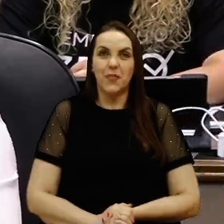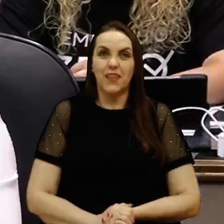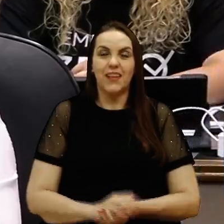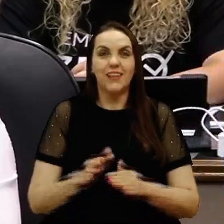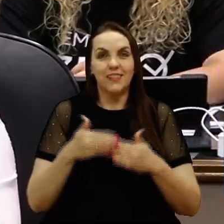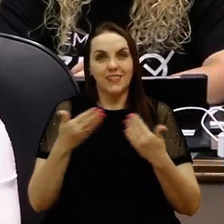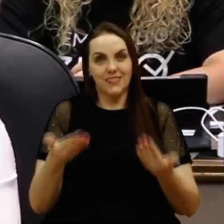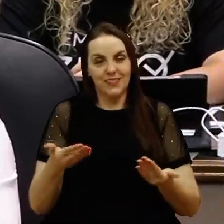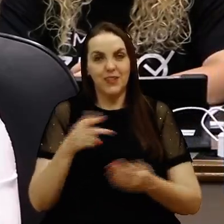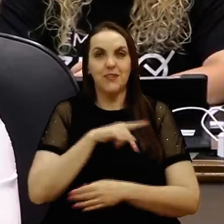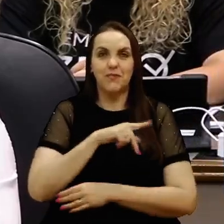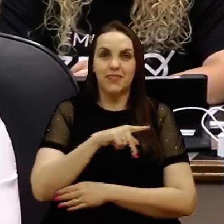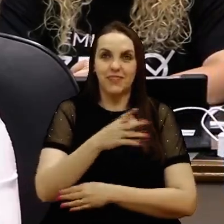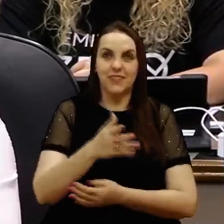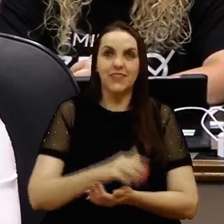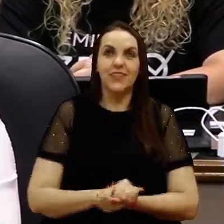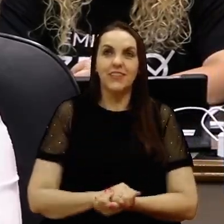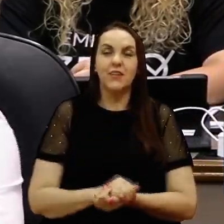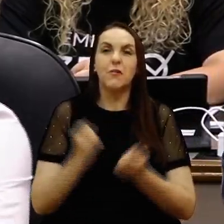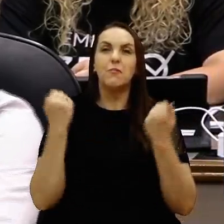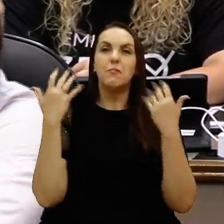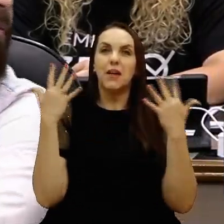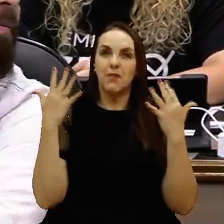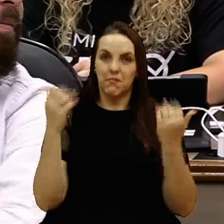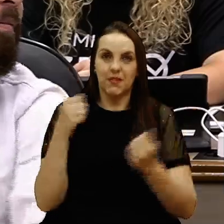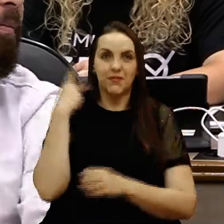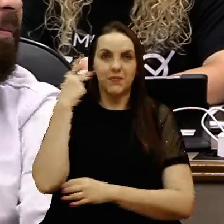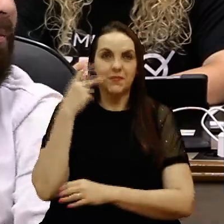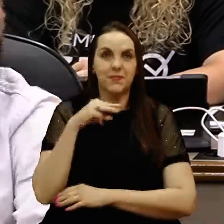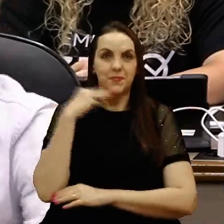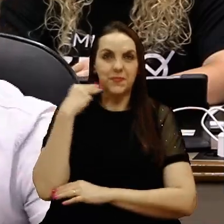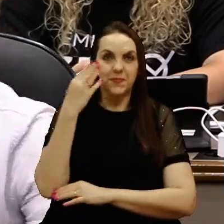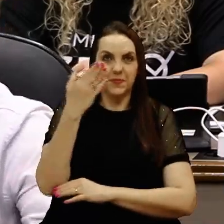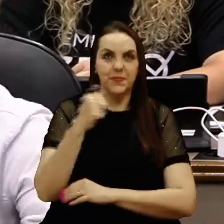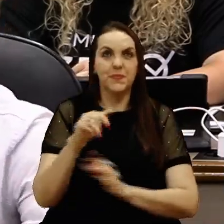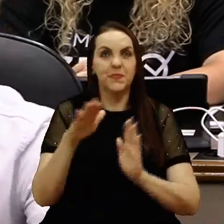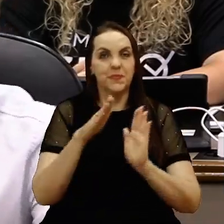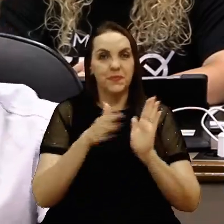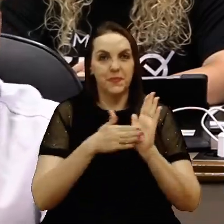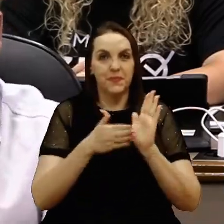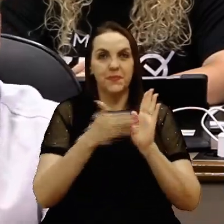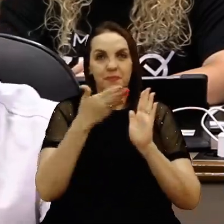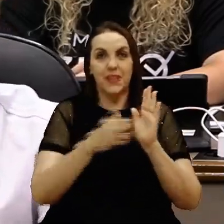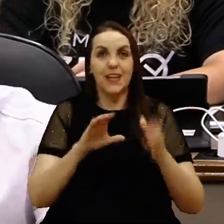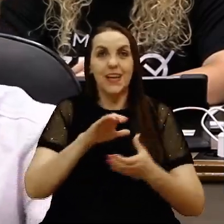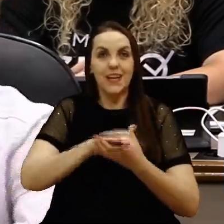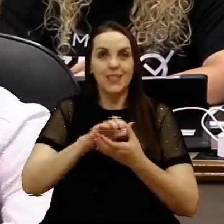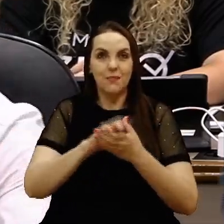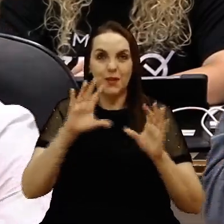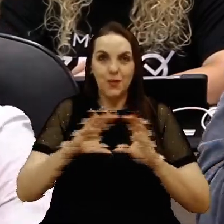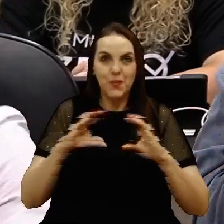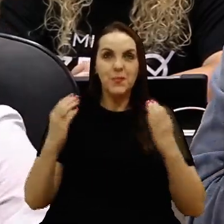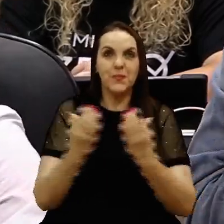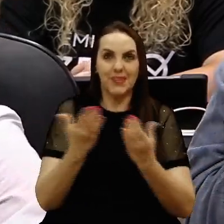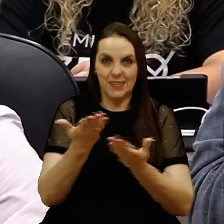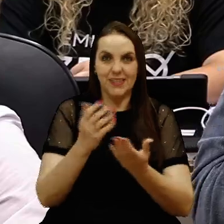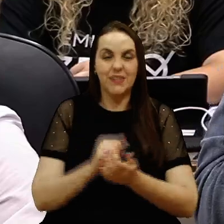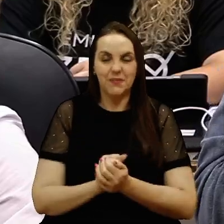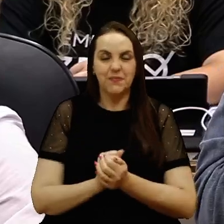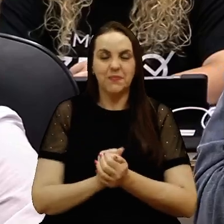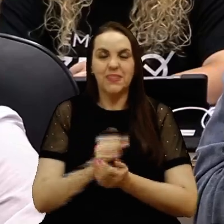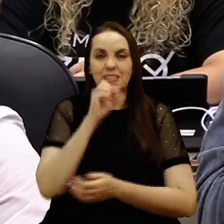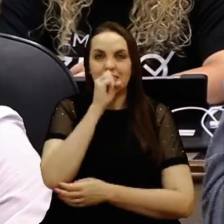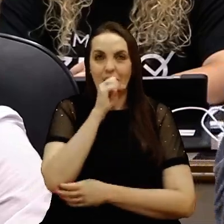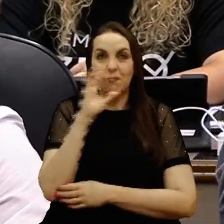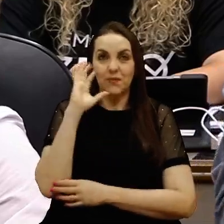Então, senhor presidente, né, parabéns, vereadora Marisol, por trazer a pauta do casamento comunitário, que ocorrerá nesse próximo sábado. Né, de fato,